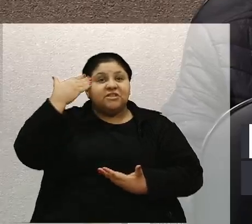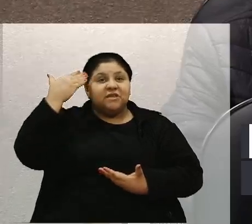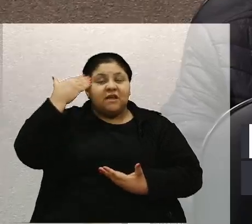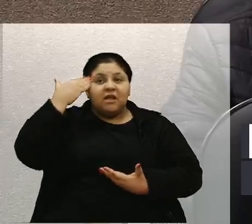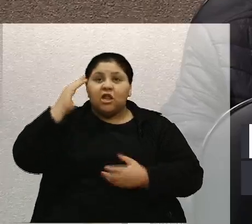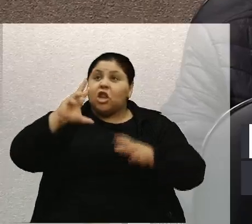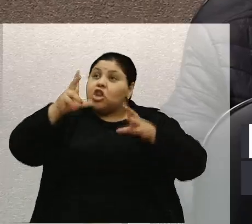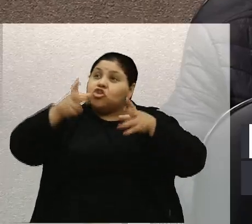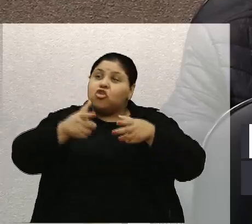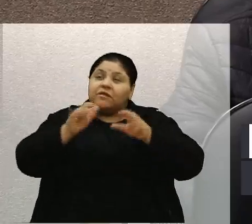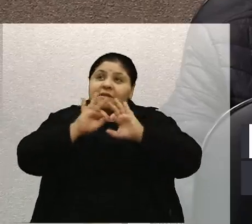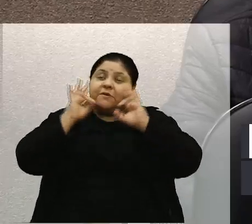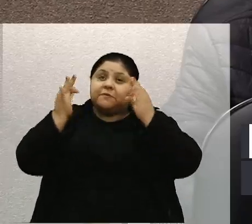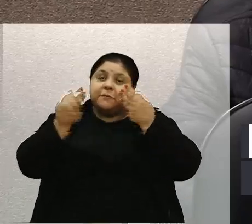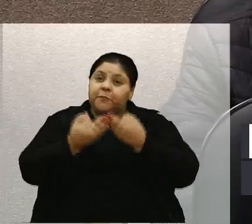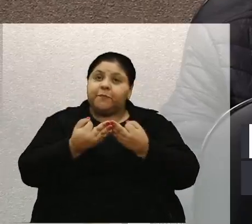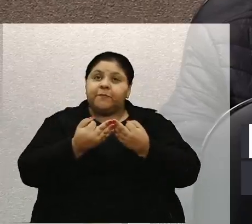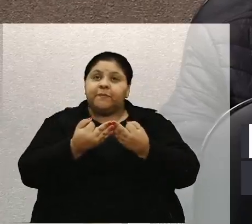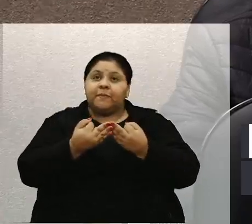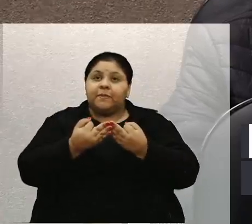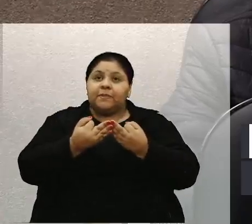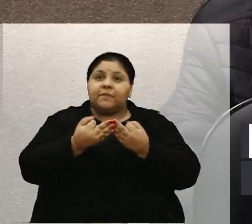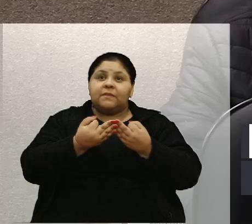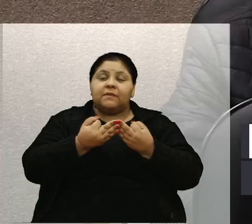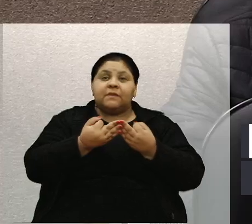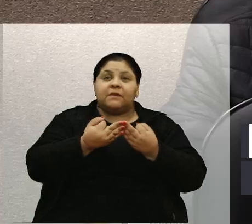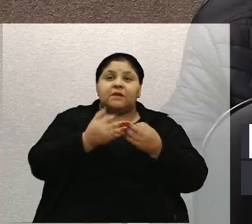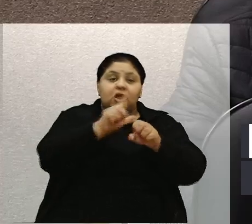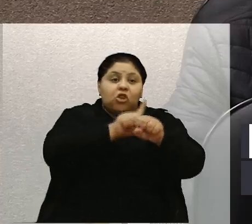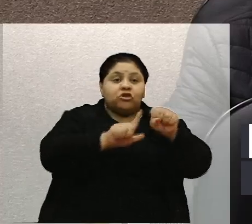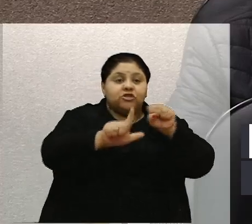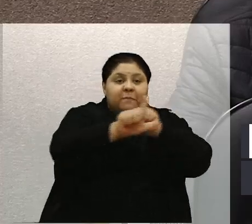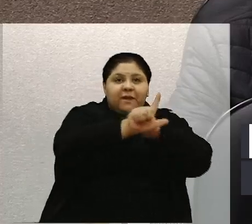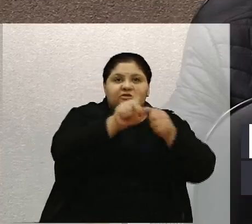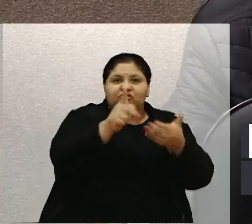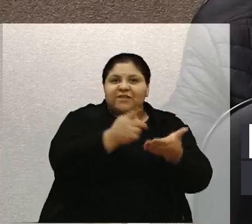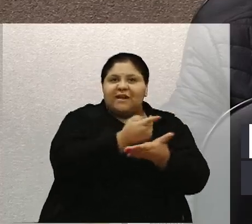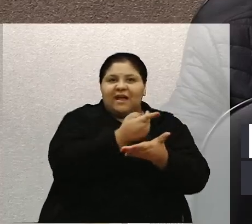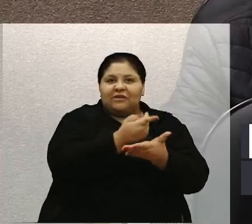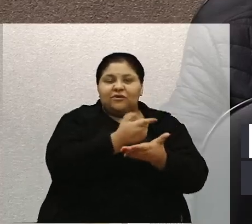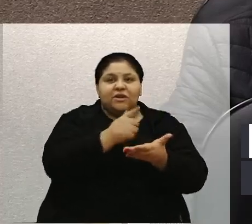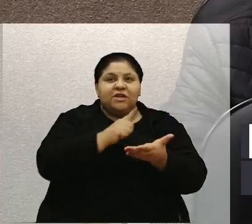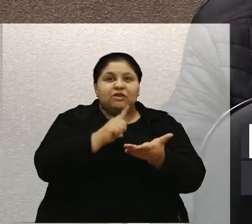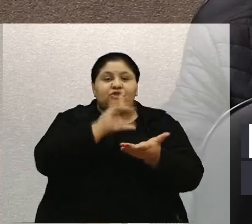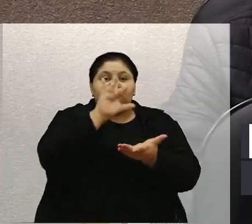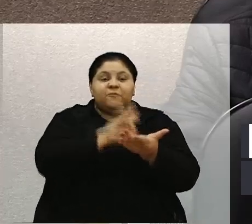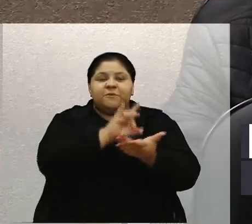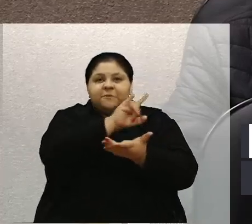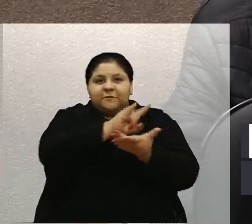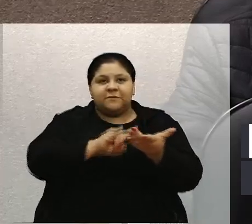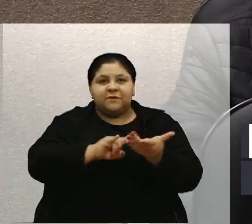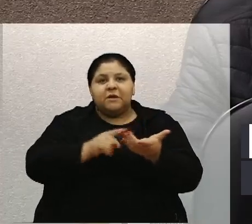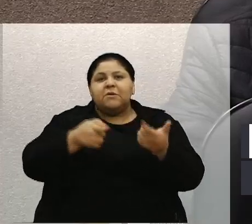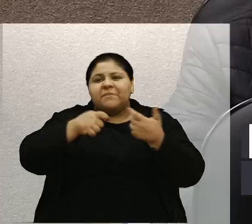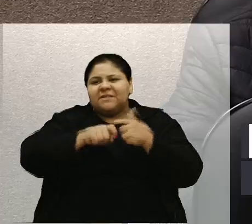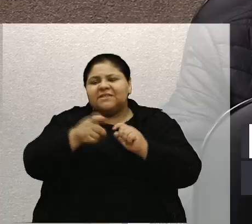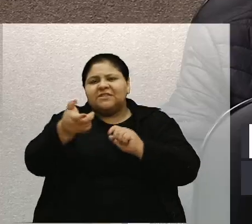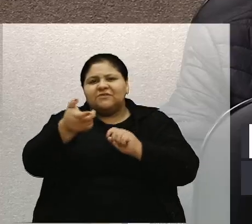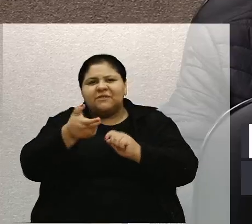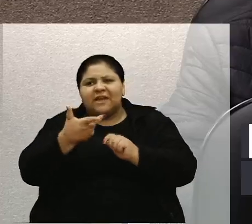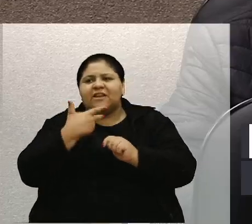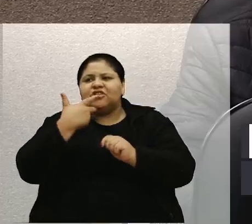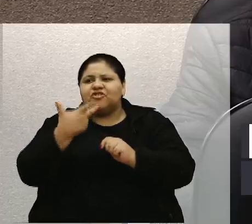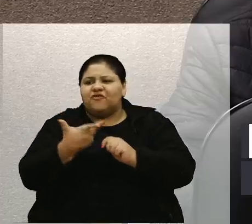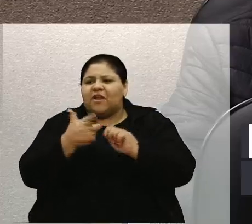todas aquelas famílias que estão em loteamentos irregulares, elas precisam, elas querem, a gente fala aqui de locais que